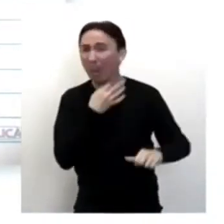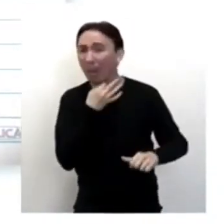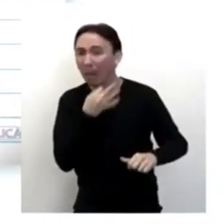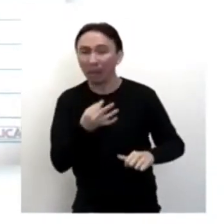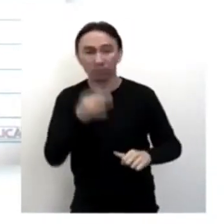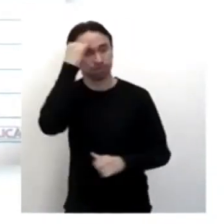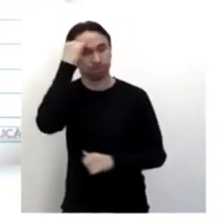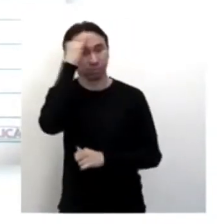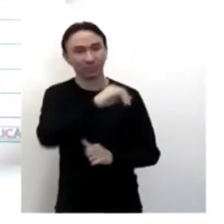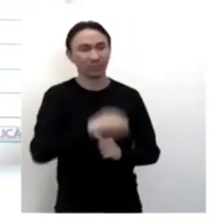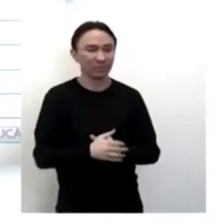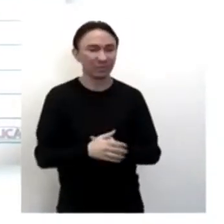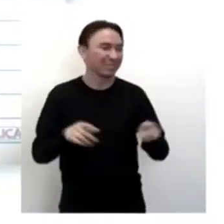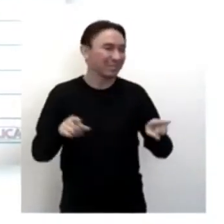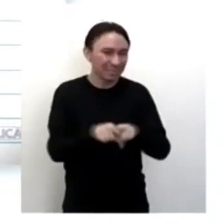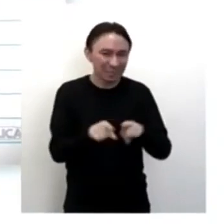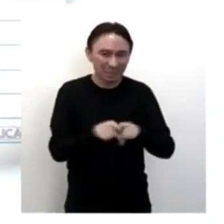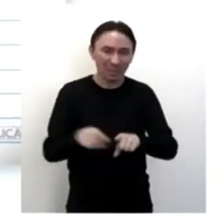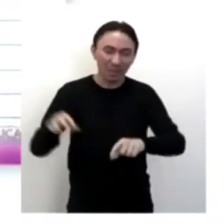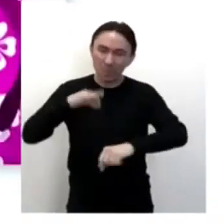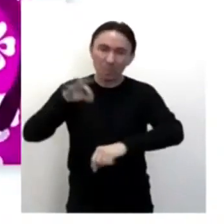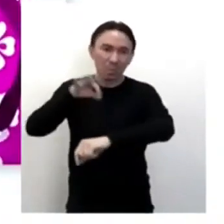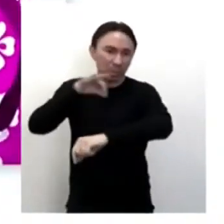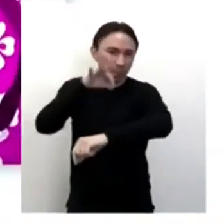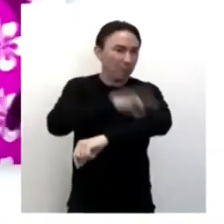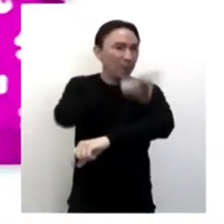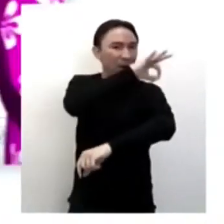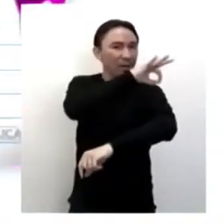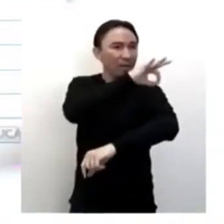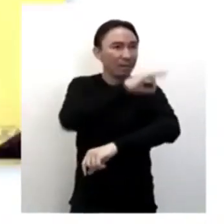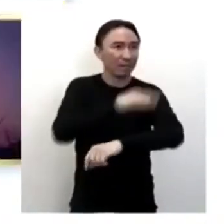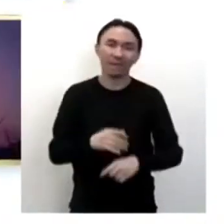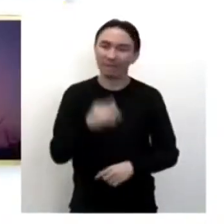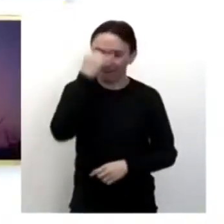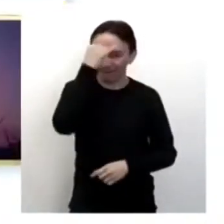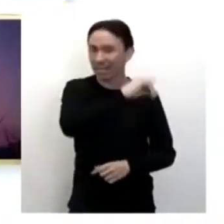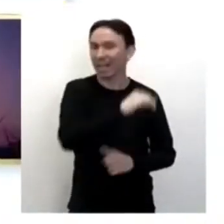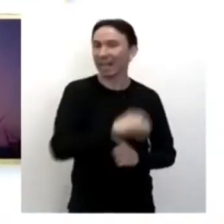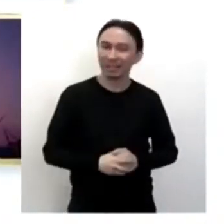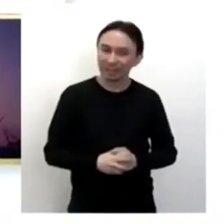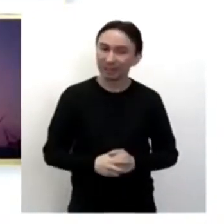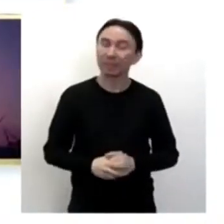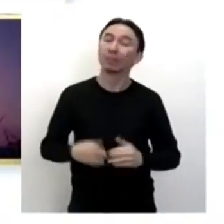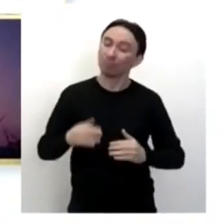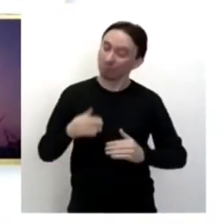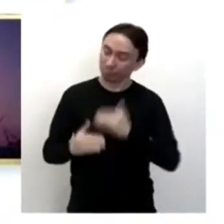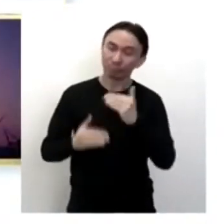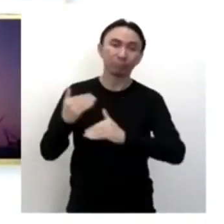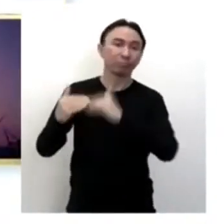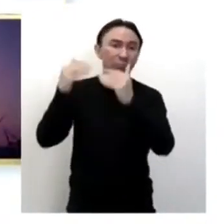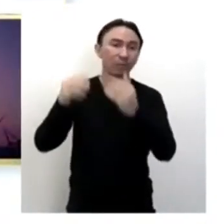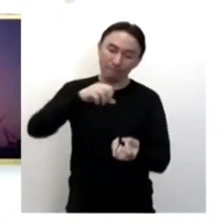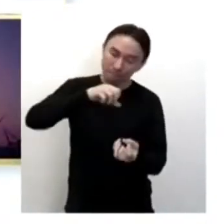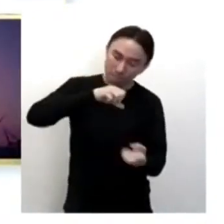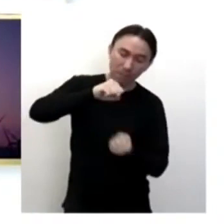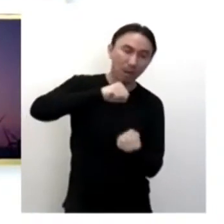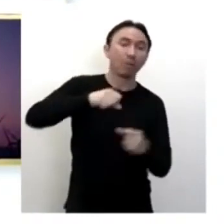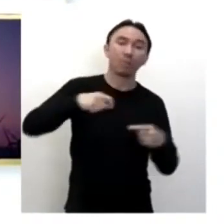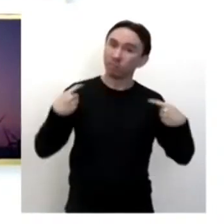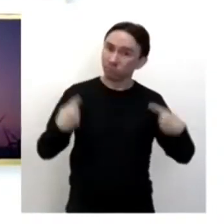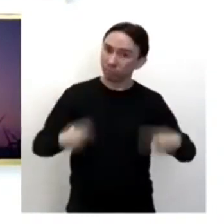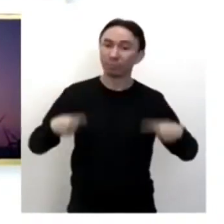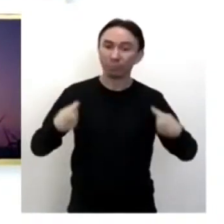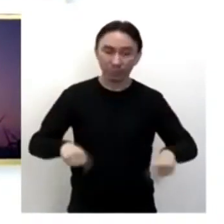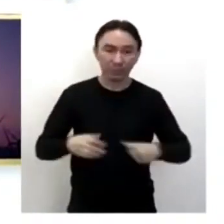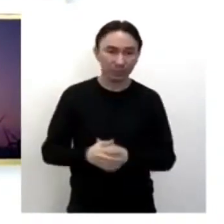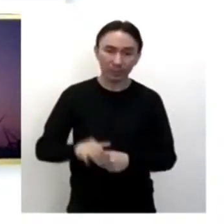certos mosquitos que saem por aí zicando todo mundo. É por isso que o desenvolvimento deve ser sustentável. E para realizar a pesquisa sobre os